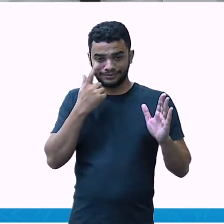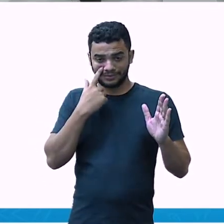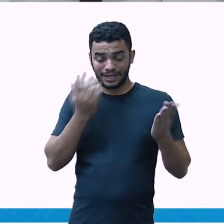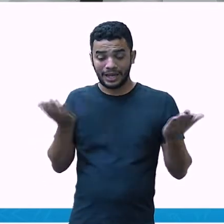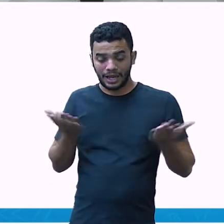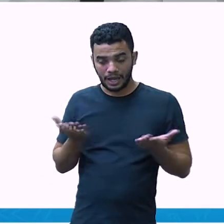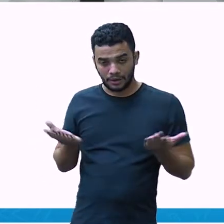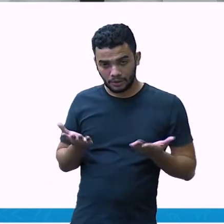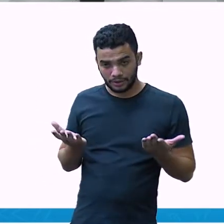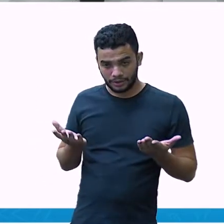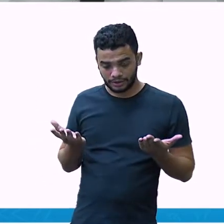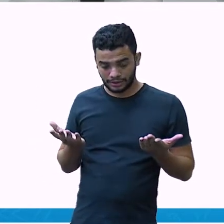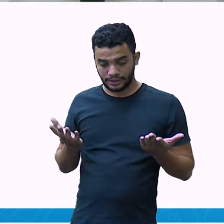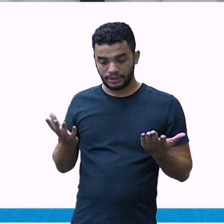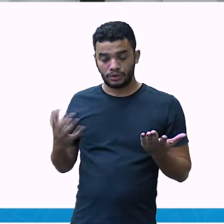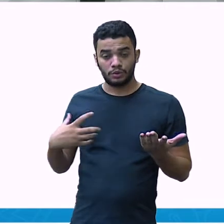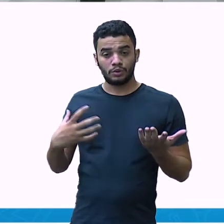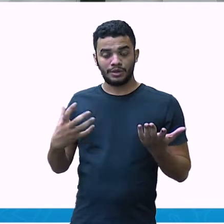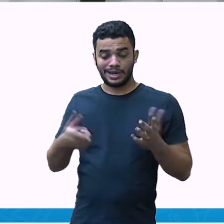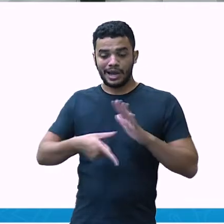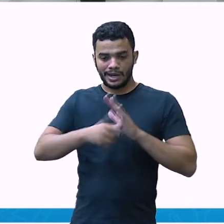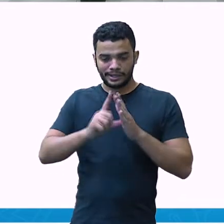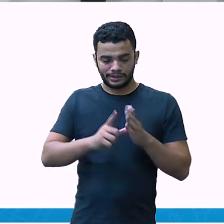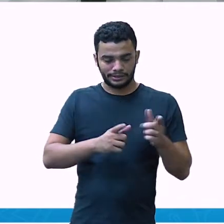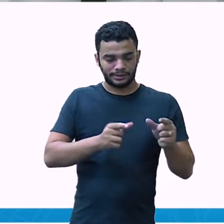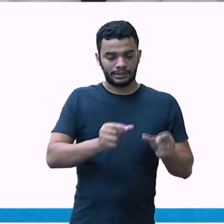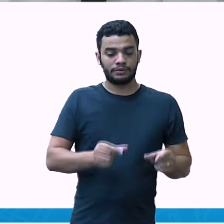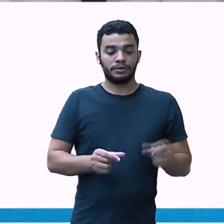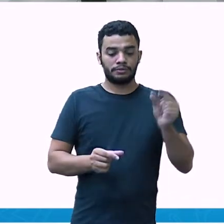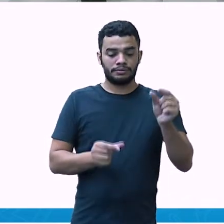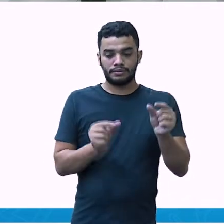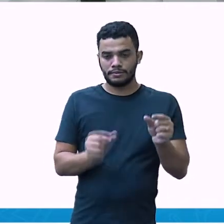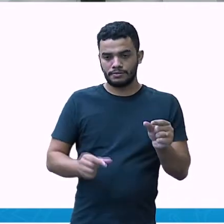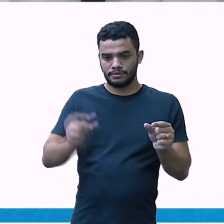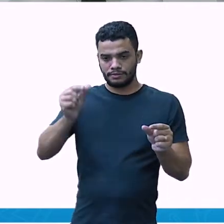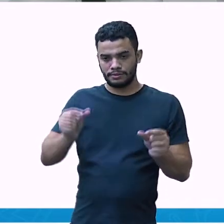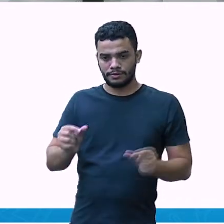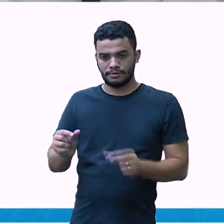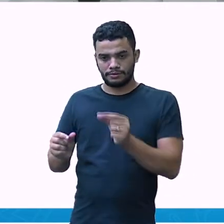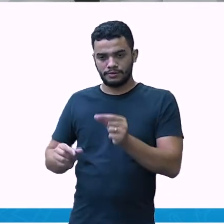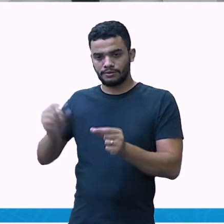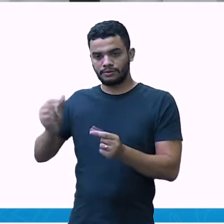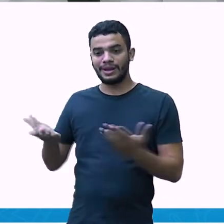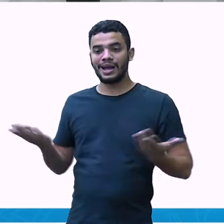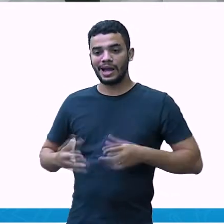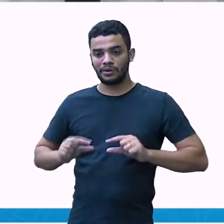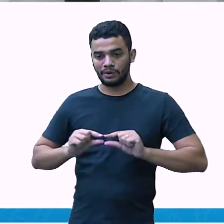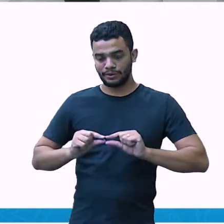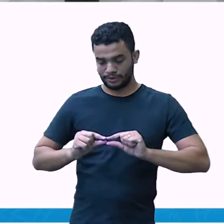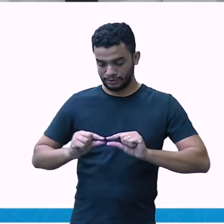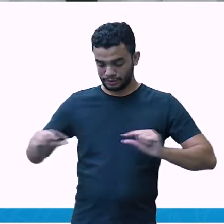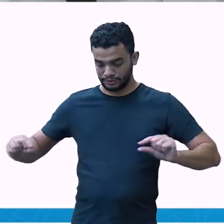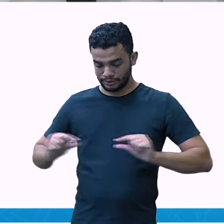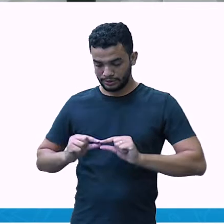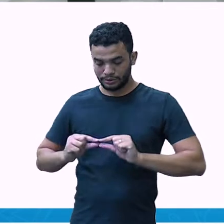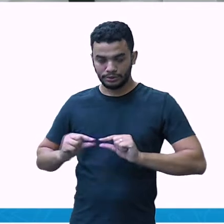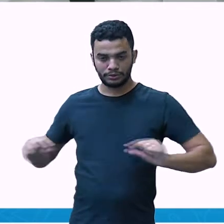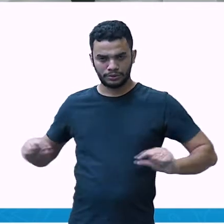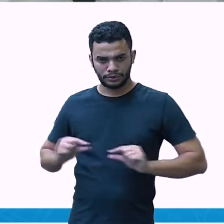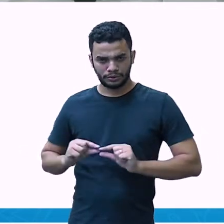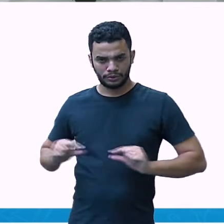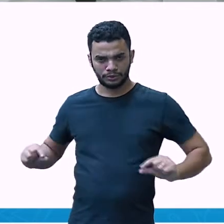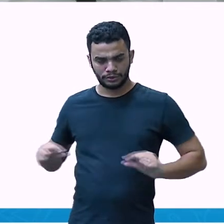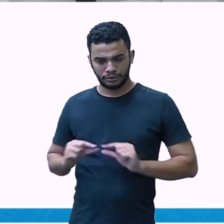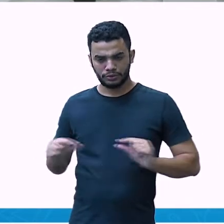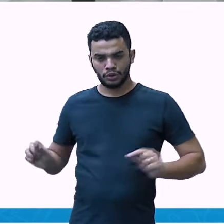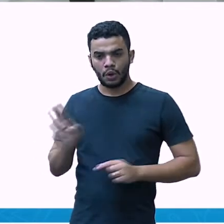a informação vai estar no eixo X. Então, ele é chamado de gráfico de barras. Então, um